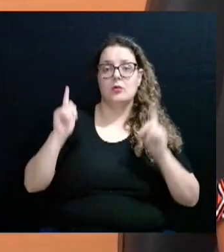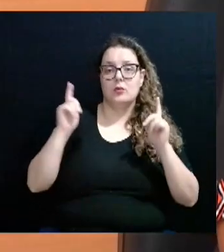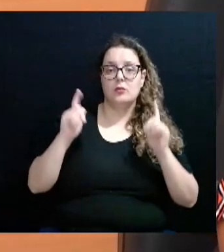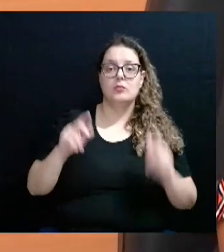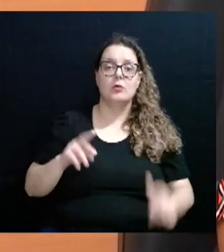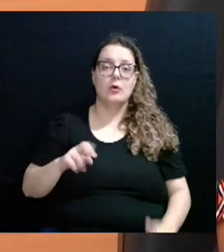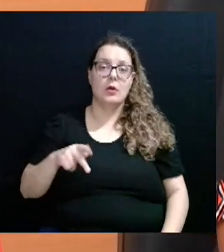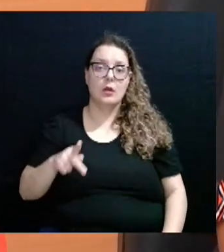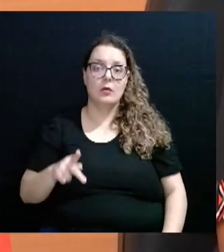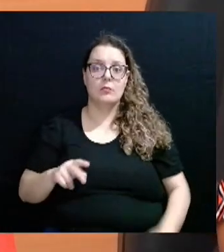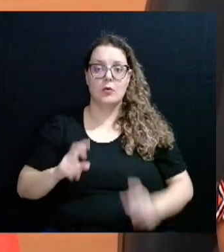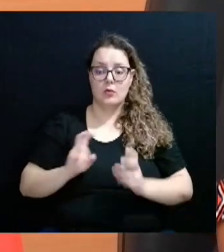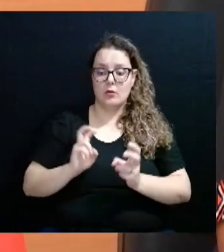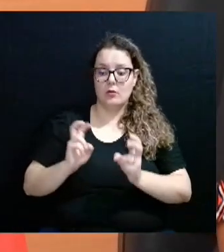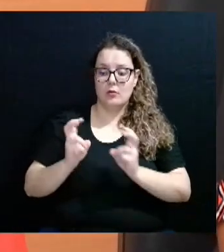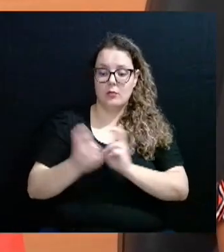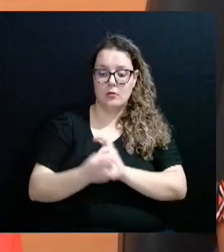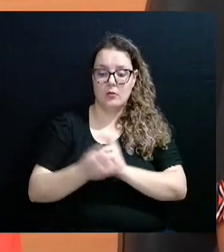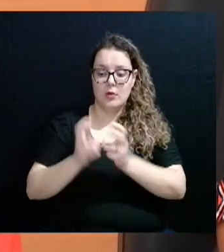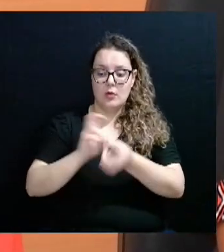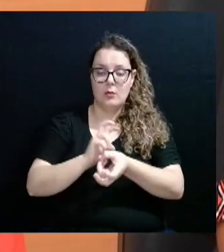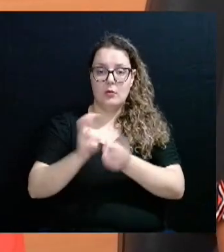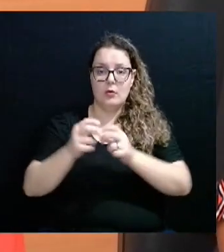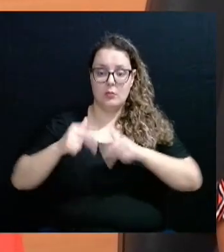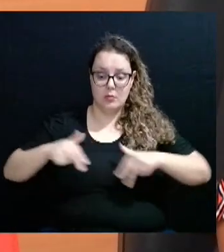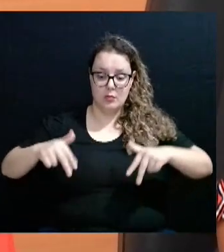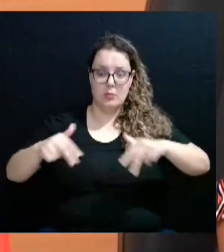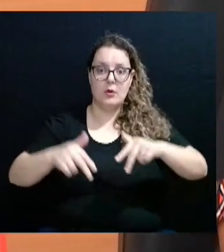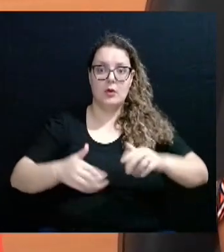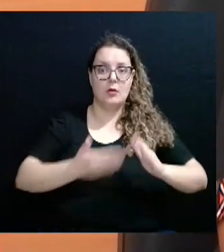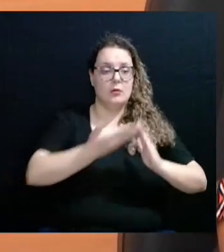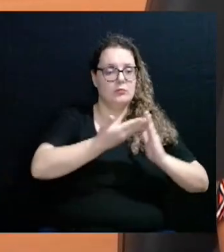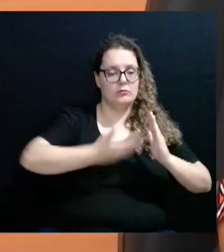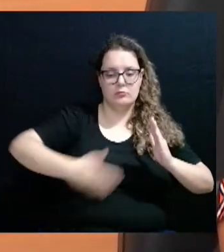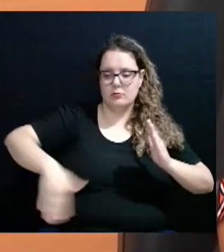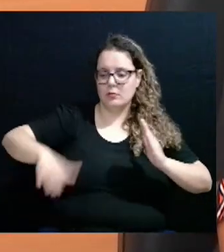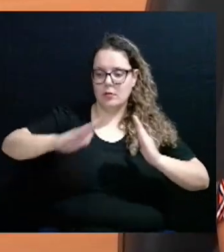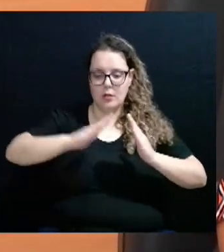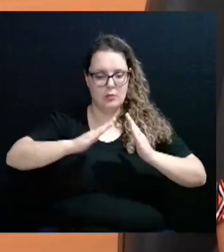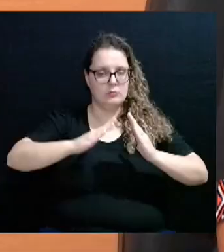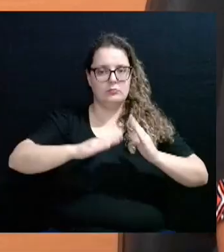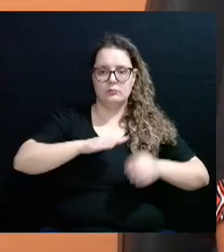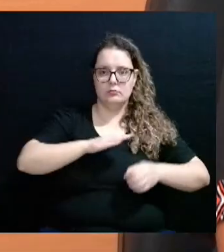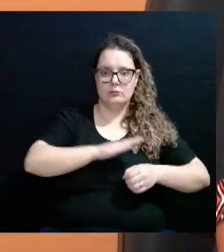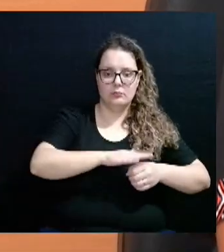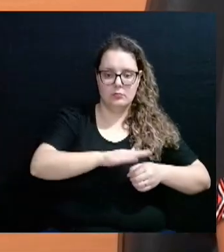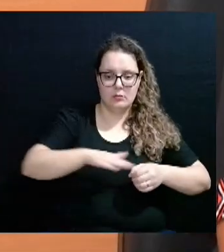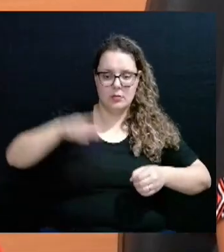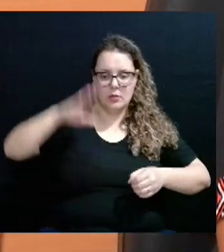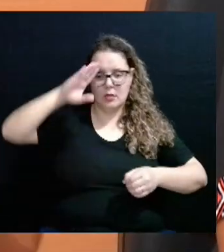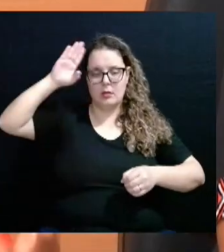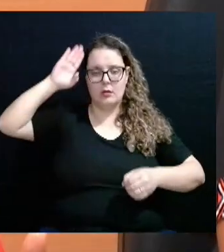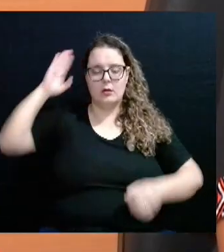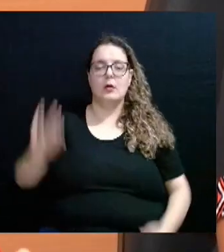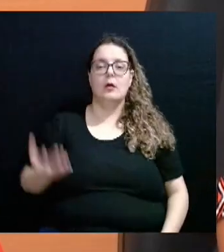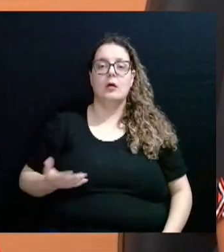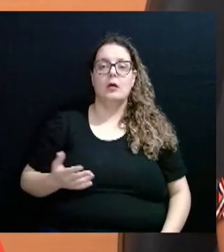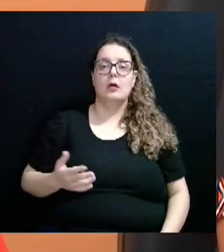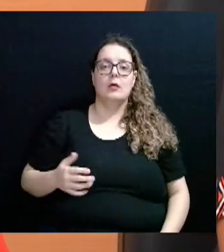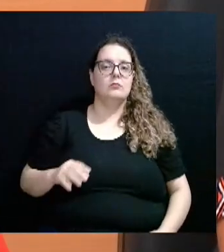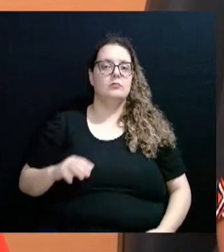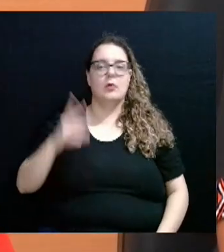capoeira, seja num terreiro de candomblé, seja onde for, a filosofia da roda de você